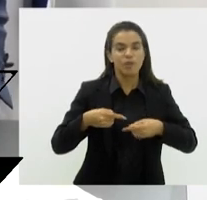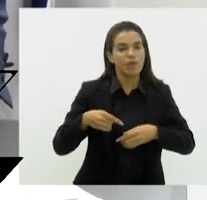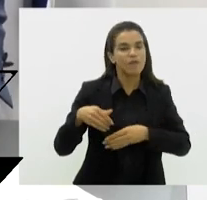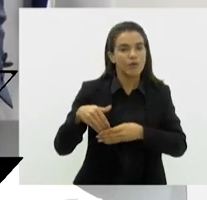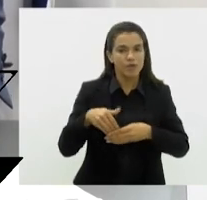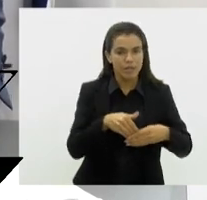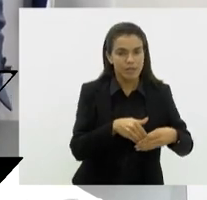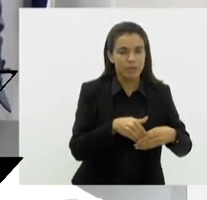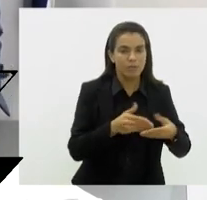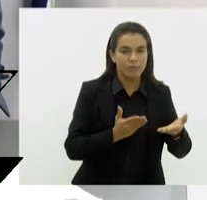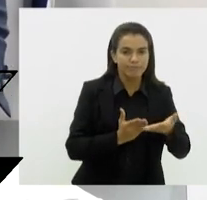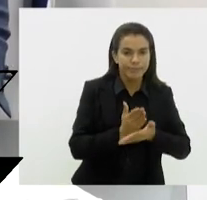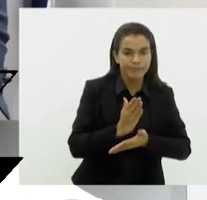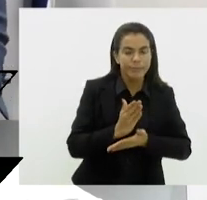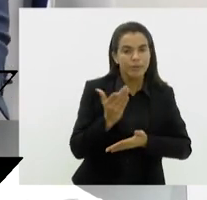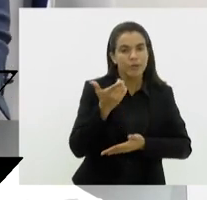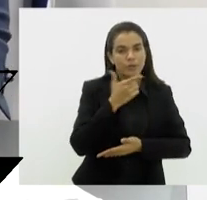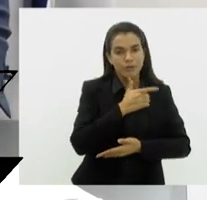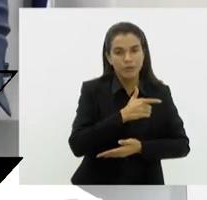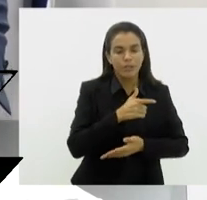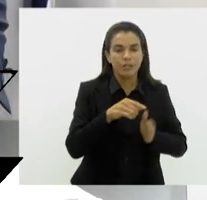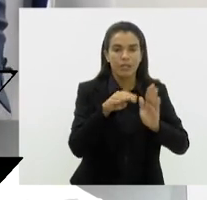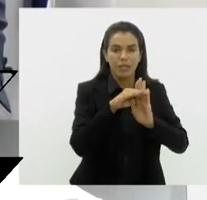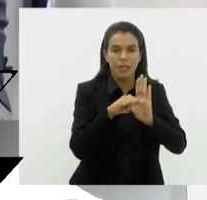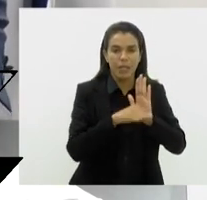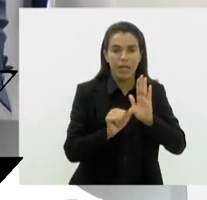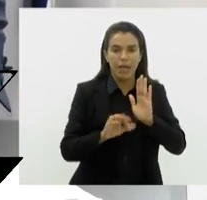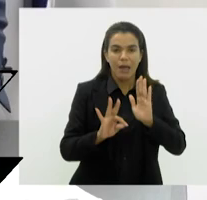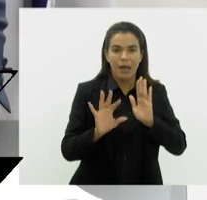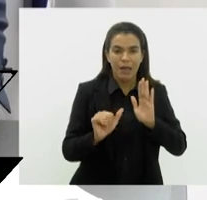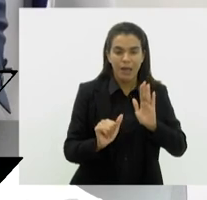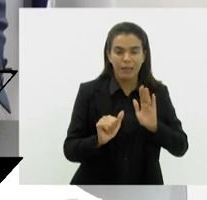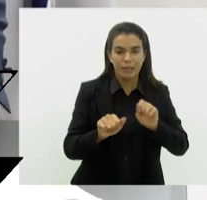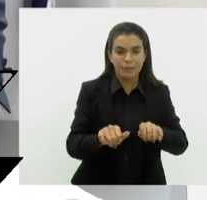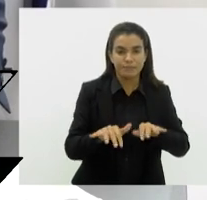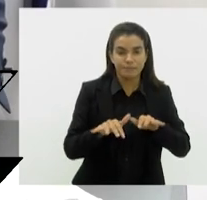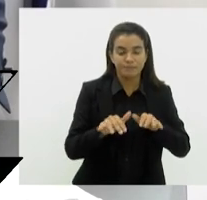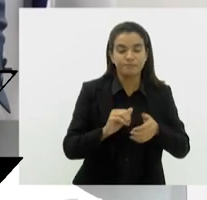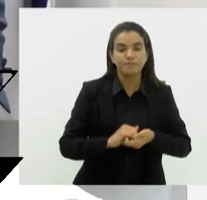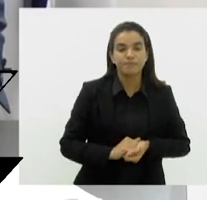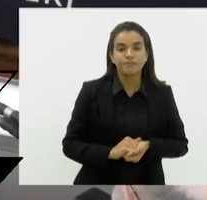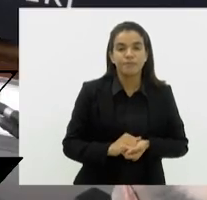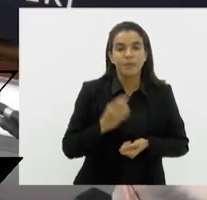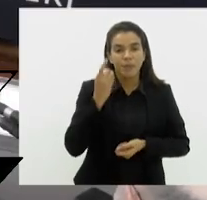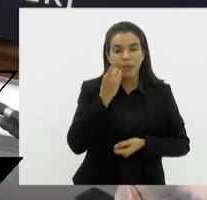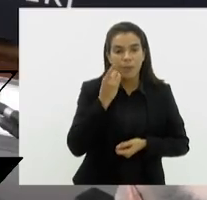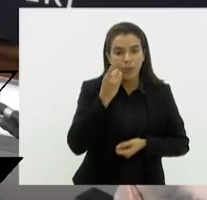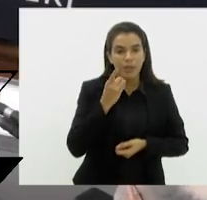votação para deliberação e que seja consignada na ata da sessão de hoje. Como vota deputado Guilherme Delaroli.